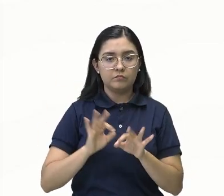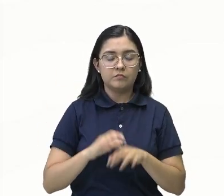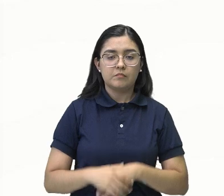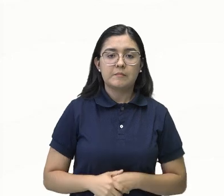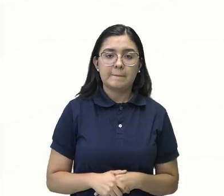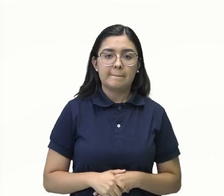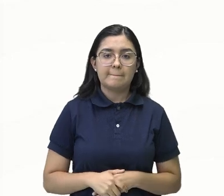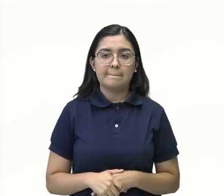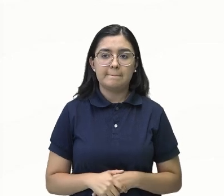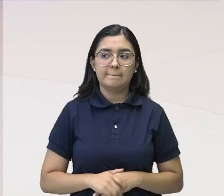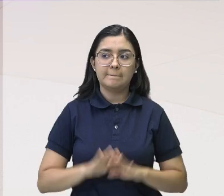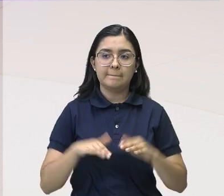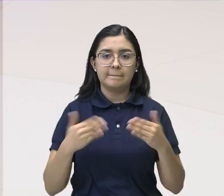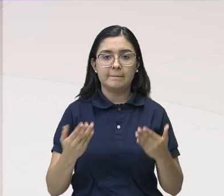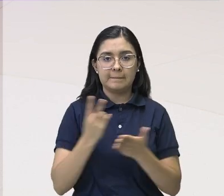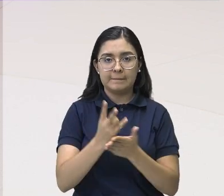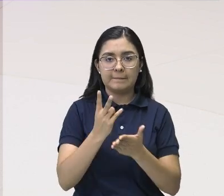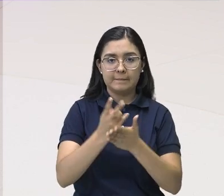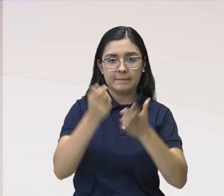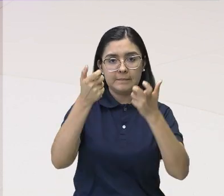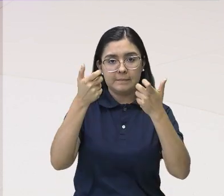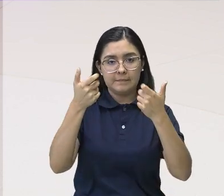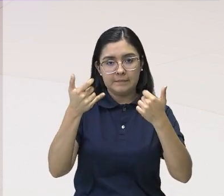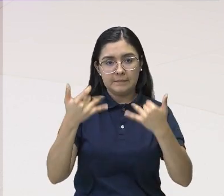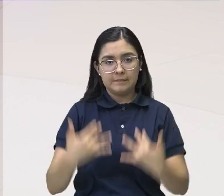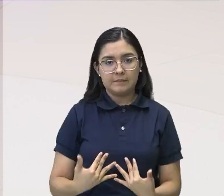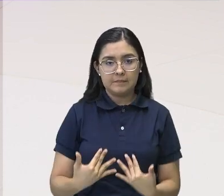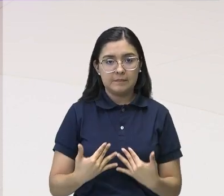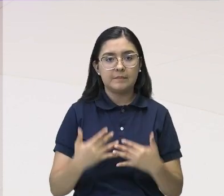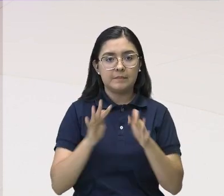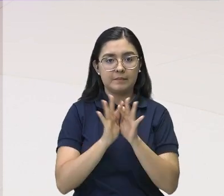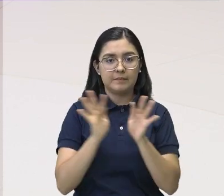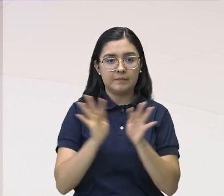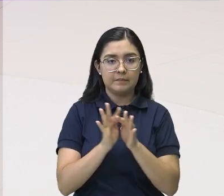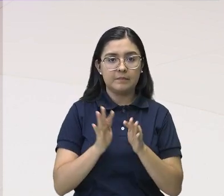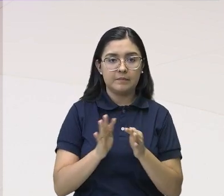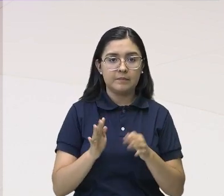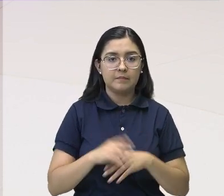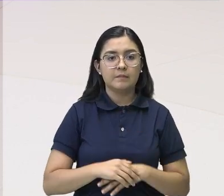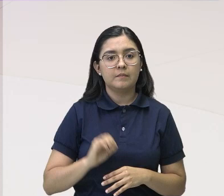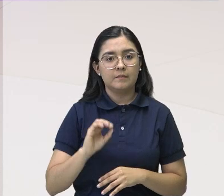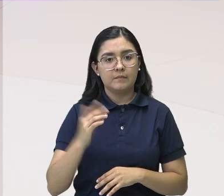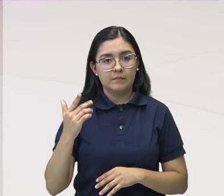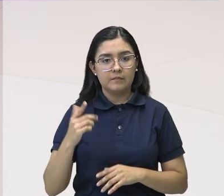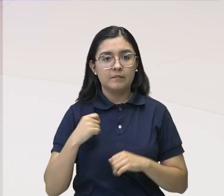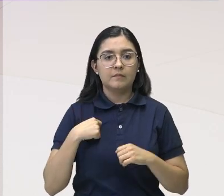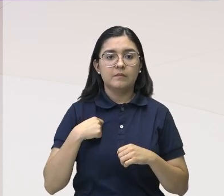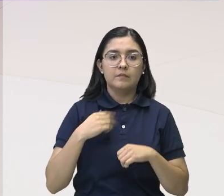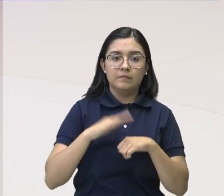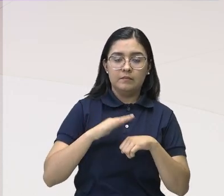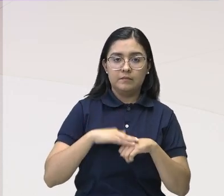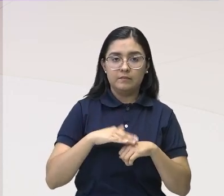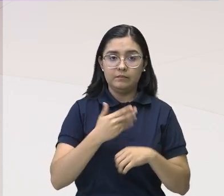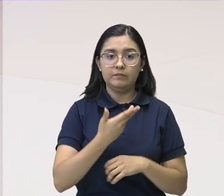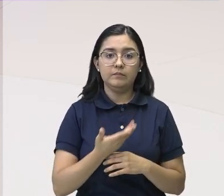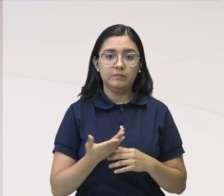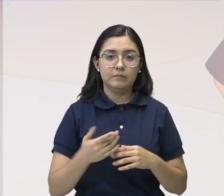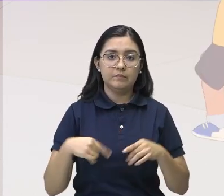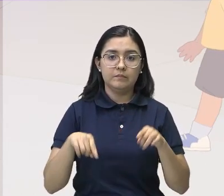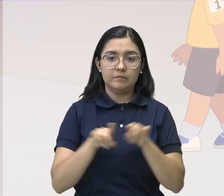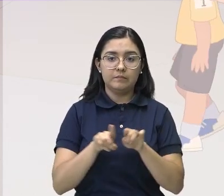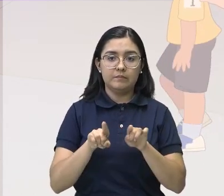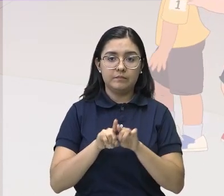Então, né, para a gente continuar aqui explicando sobre a nossa permutação simples, claro, vou chamar, né, os meus coleguinhas. Vamos